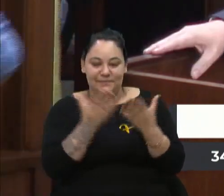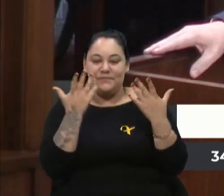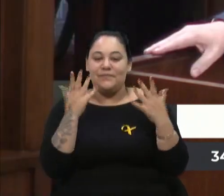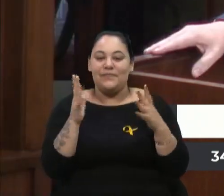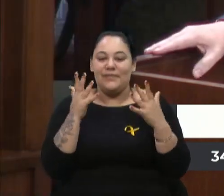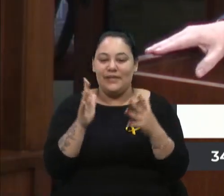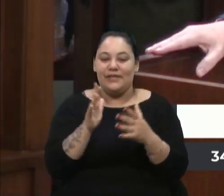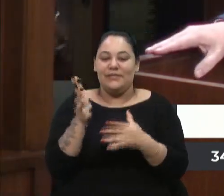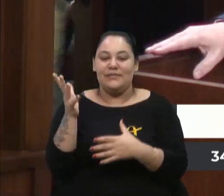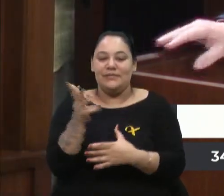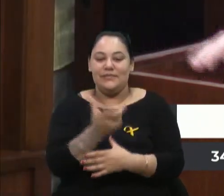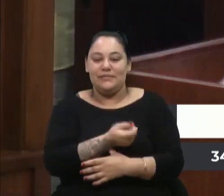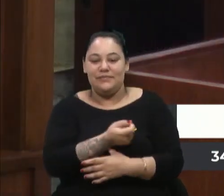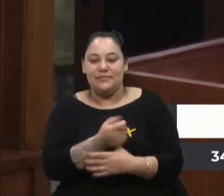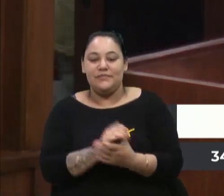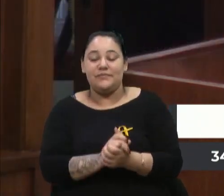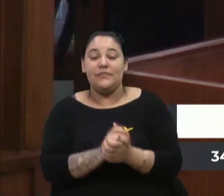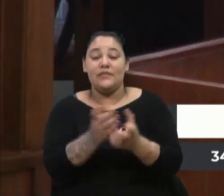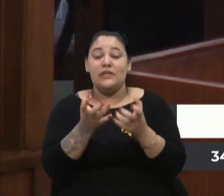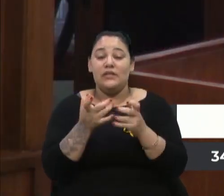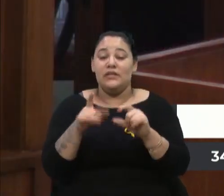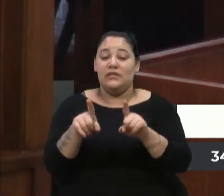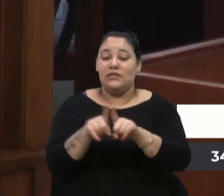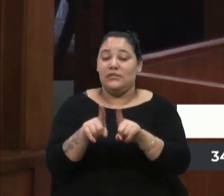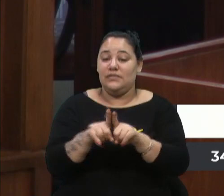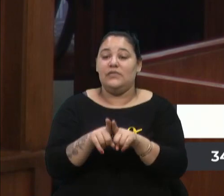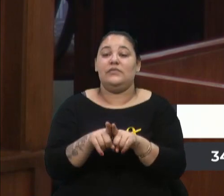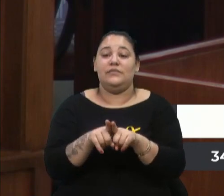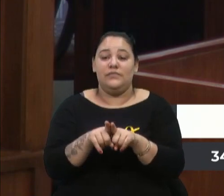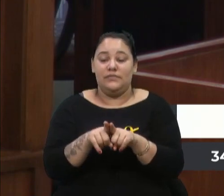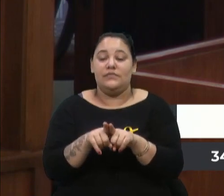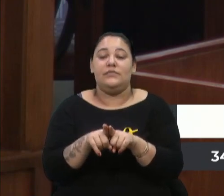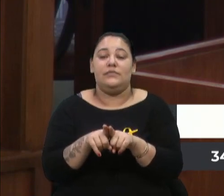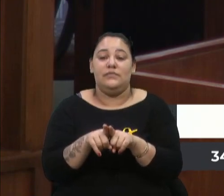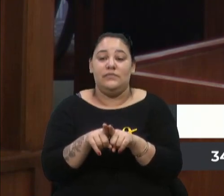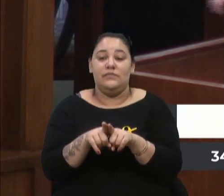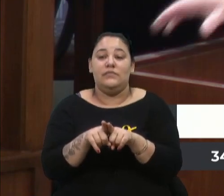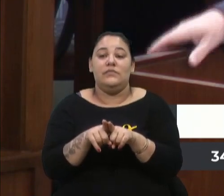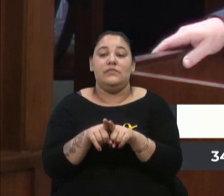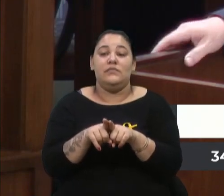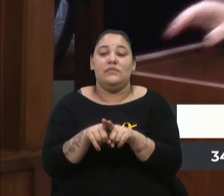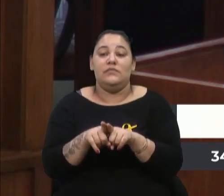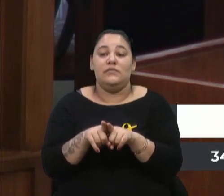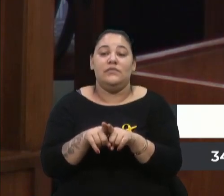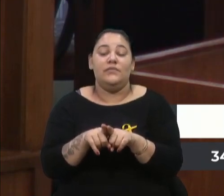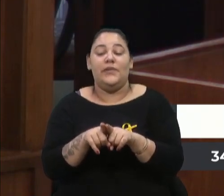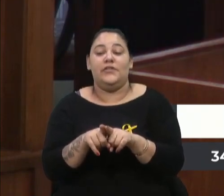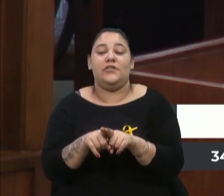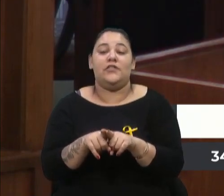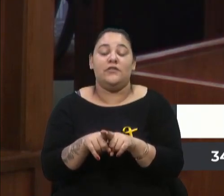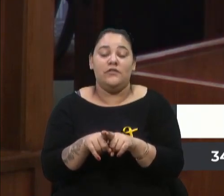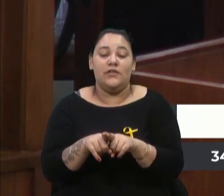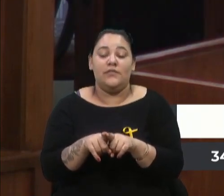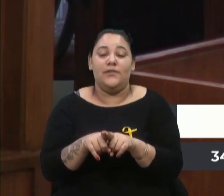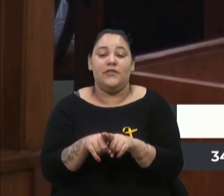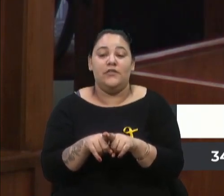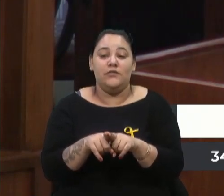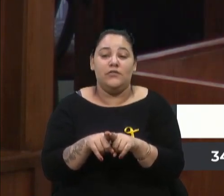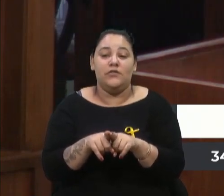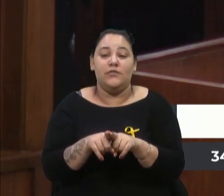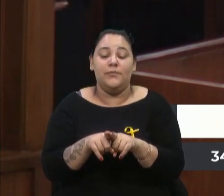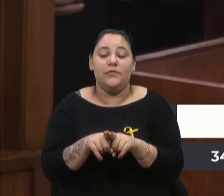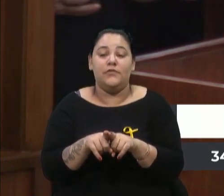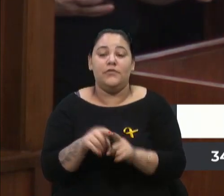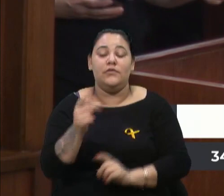todos. Queria também fazer coro à fala da vereadora Tati